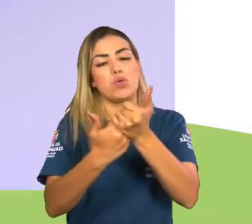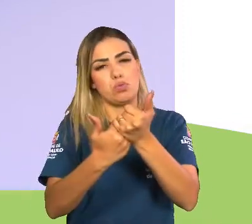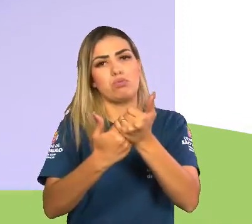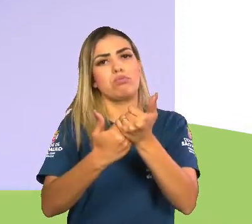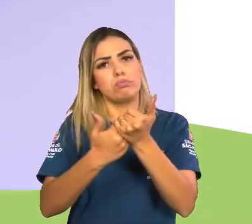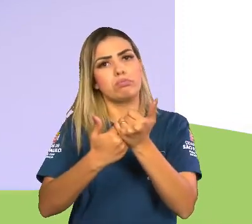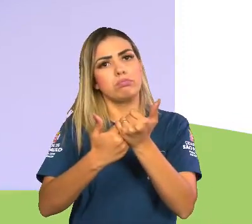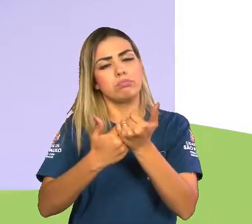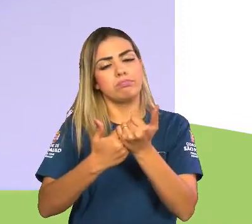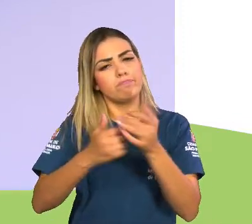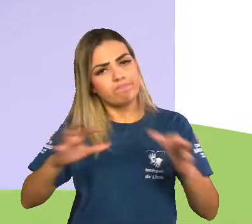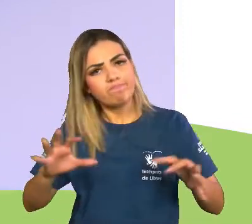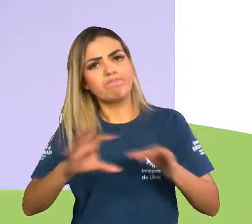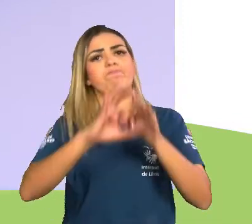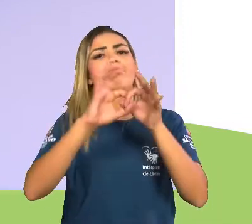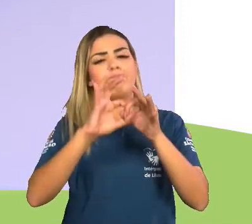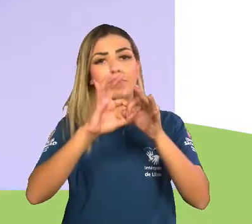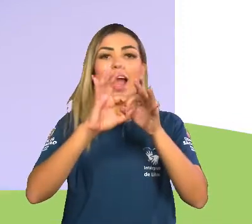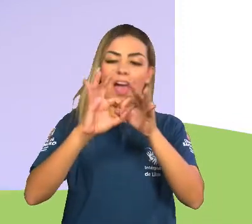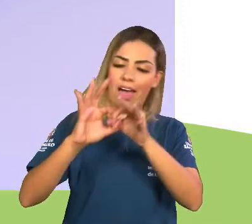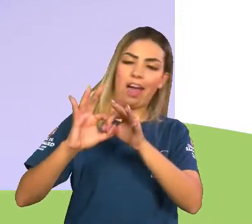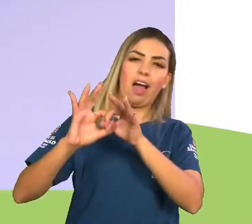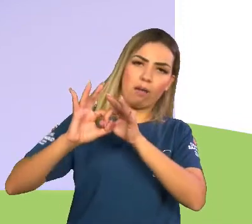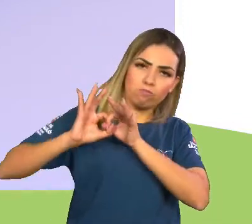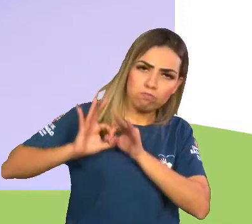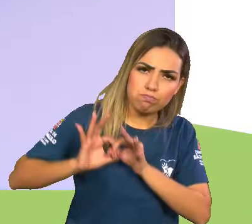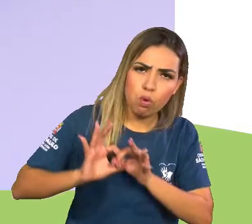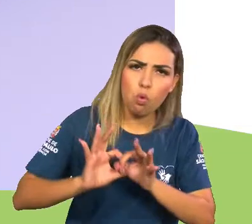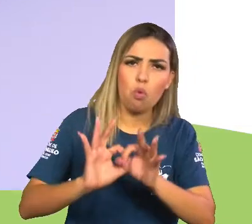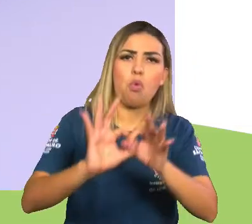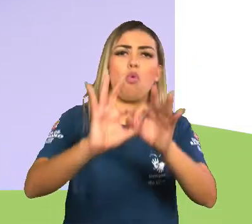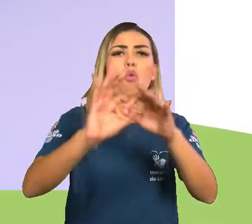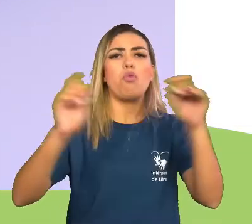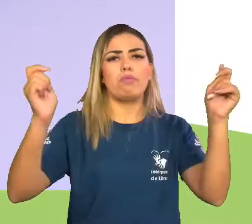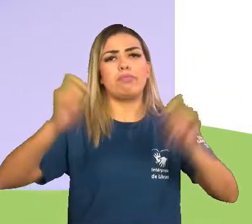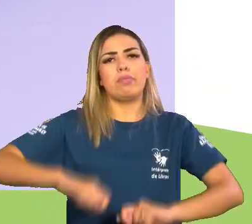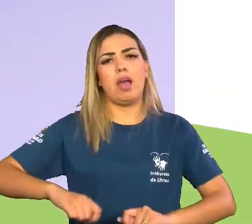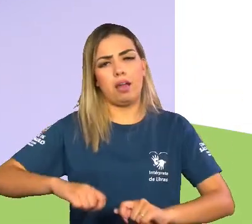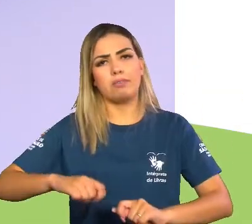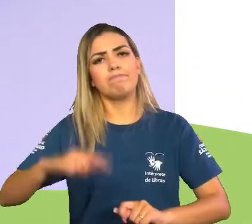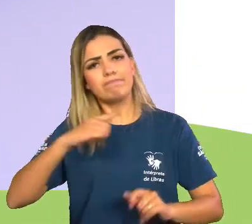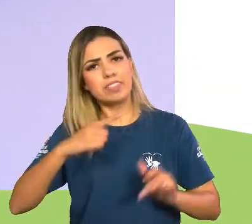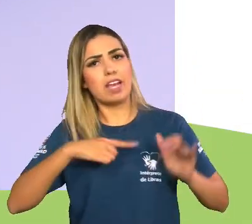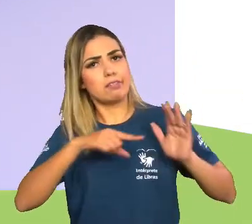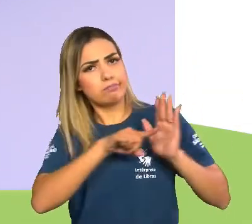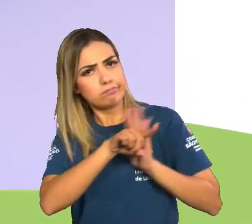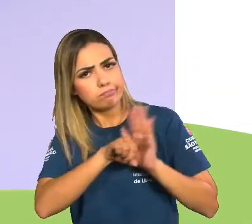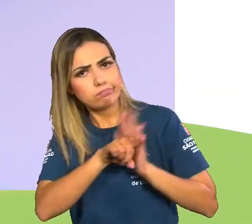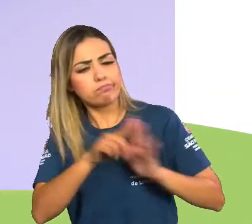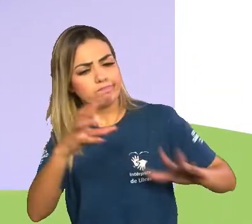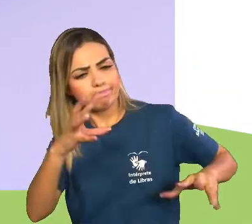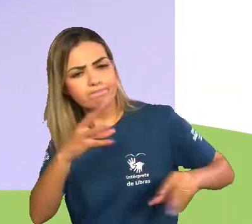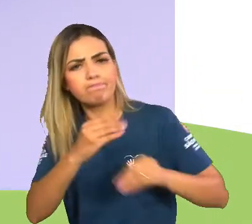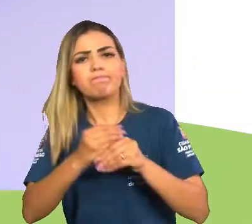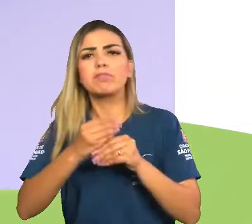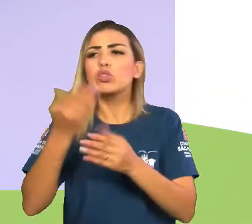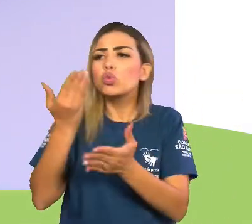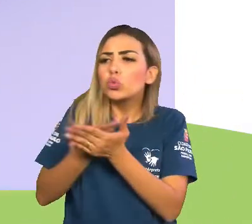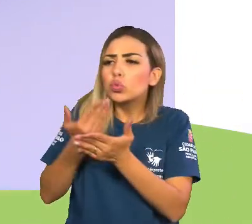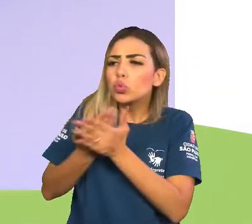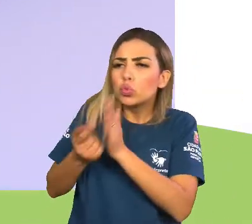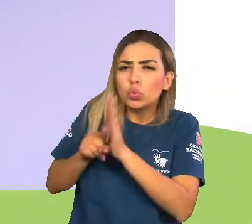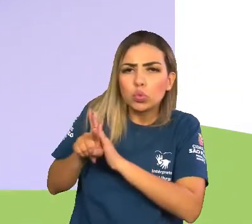Temos a forte crença que juntos podemos, através da implementação das pesquisas e estudos das doenças